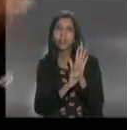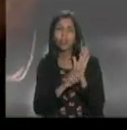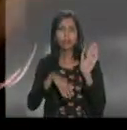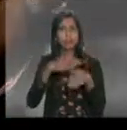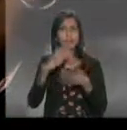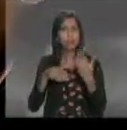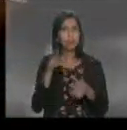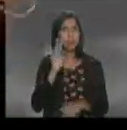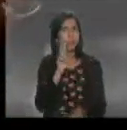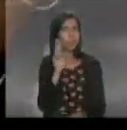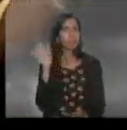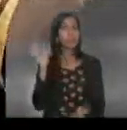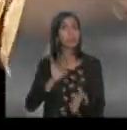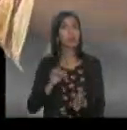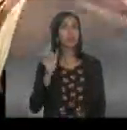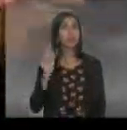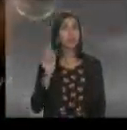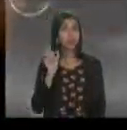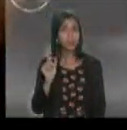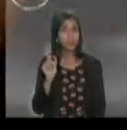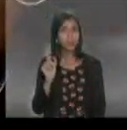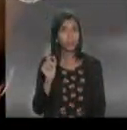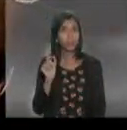Depois você vê que, na realidade, quando ele